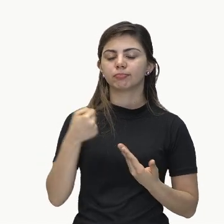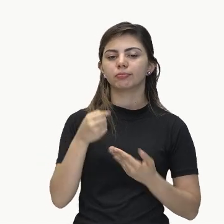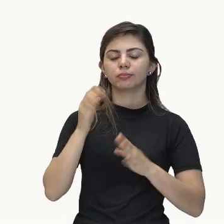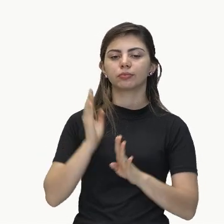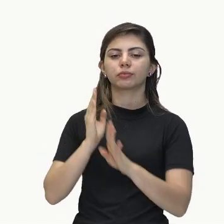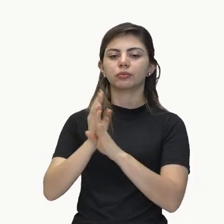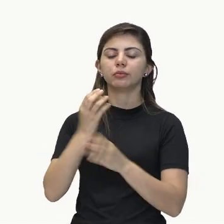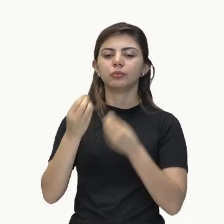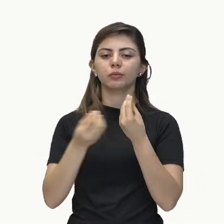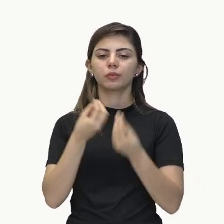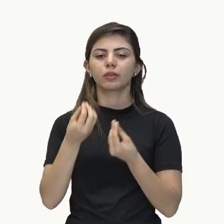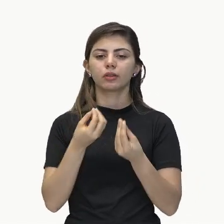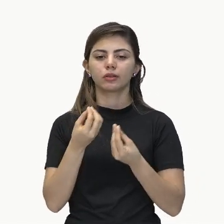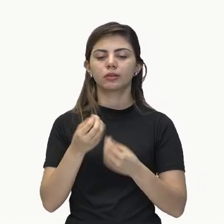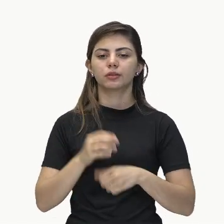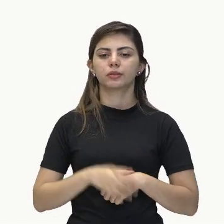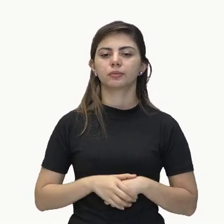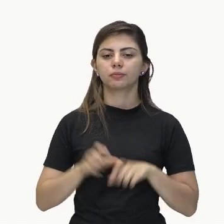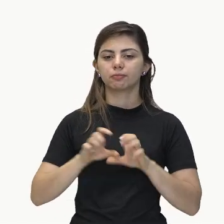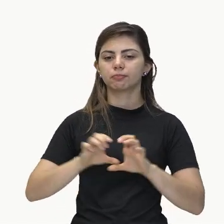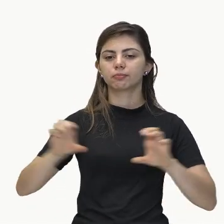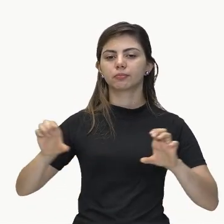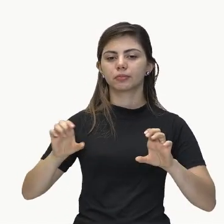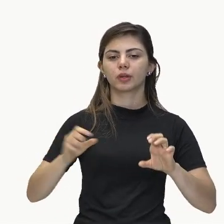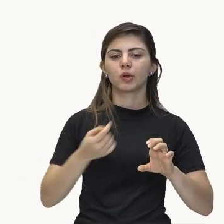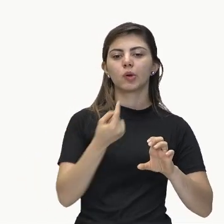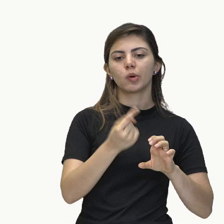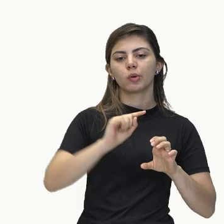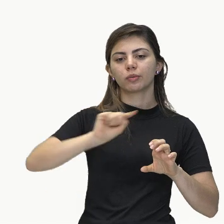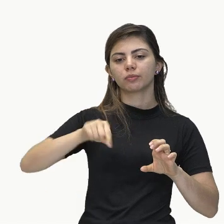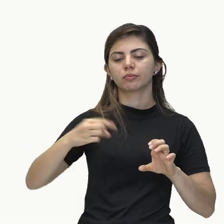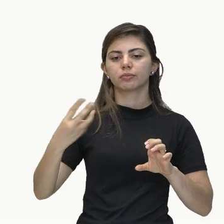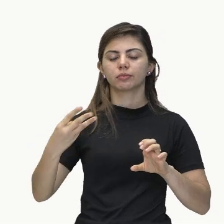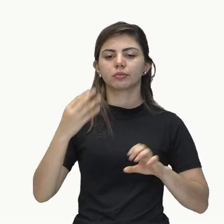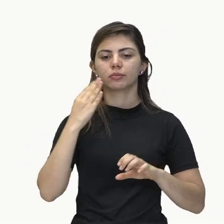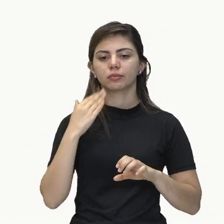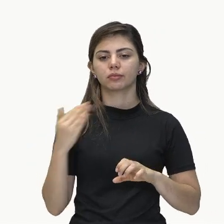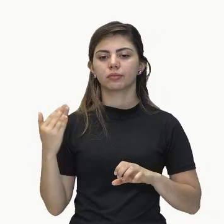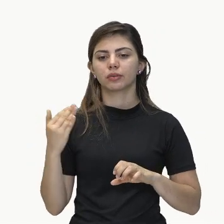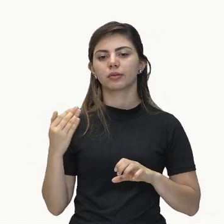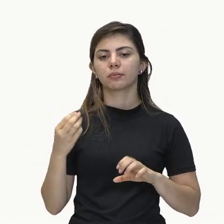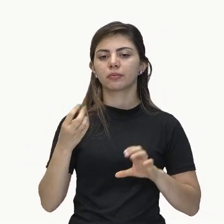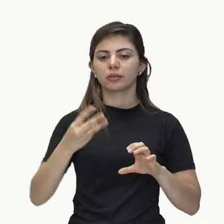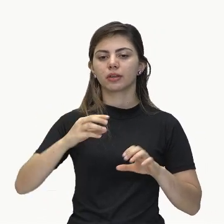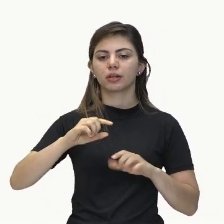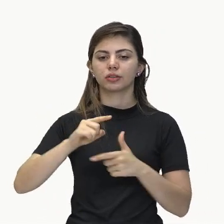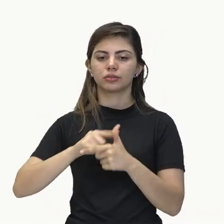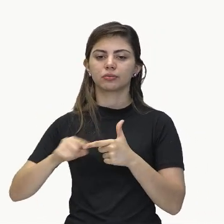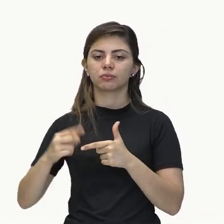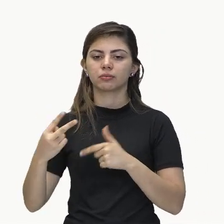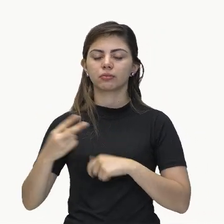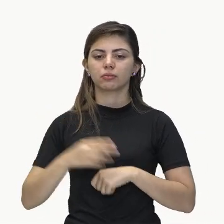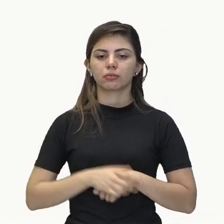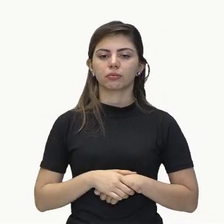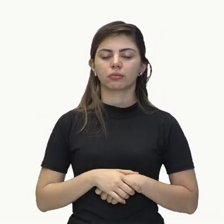solução vai ser 1 e 3 sobre 2.